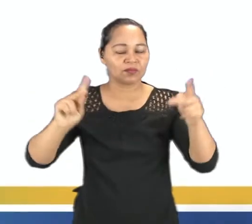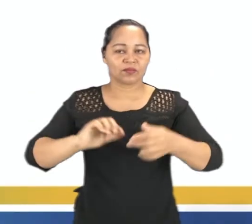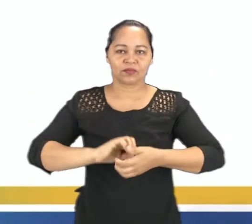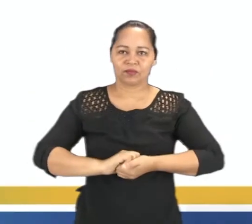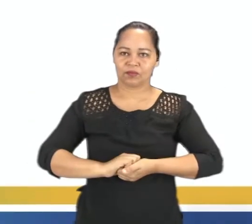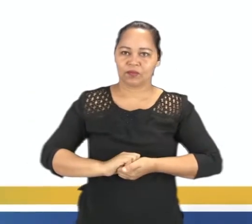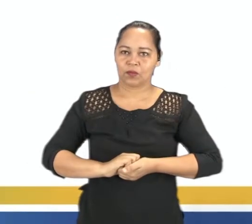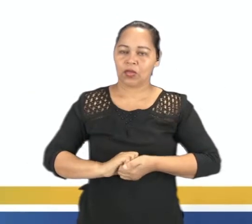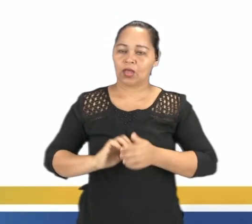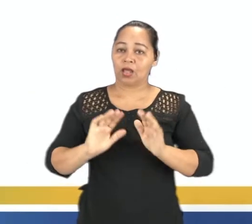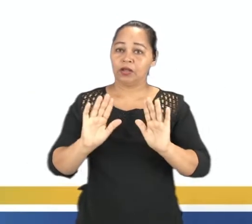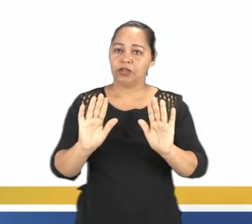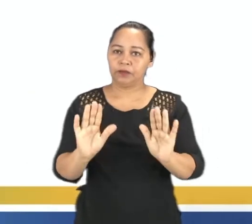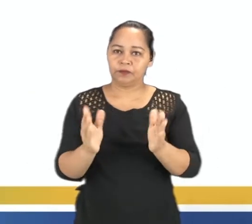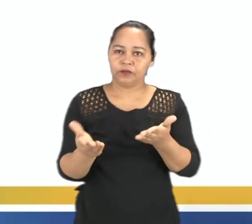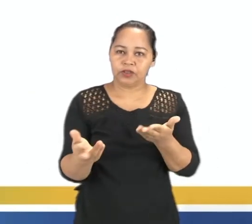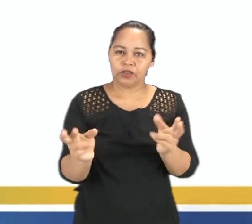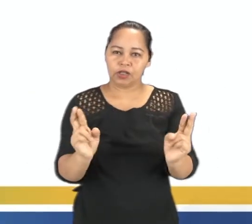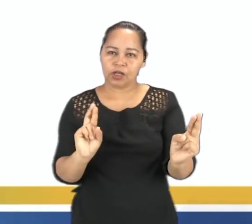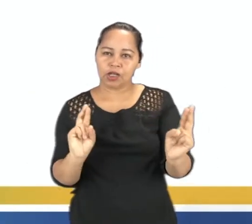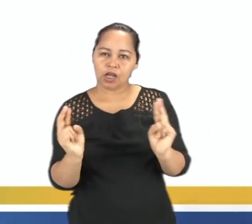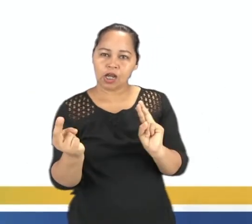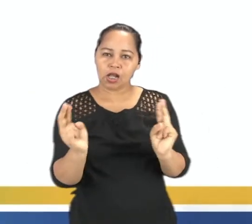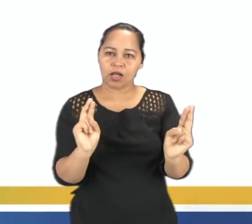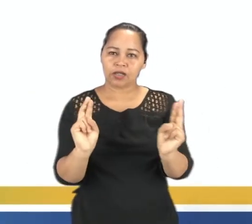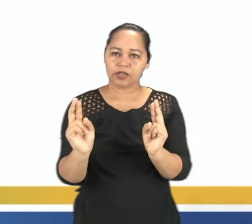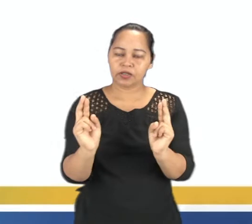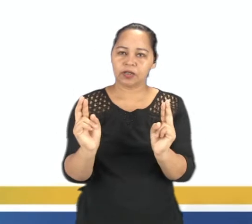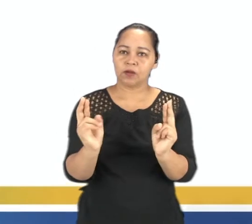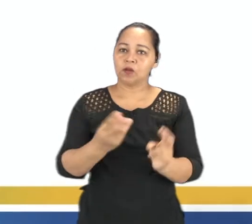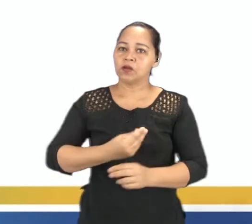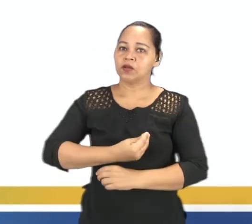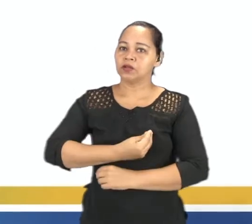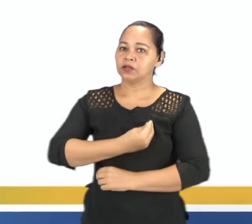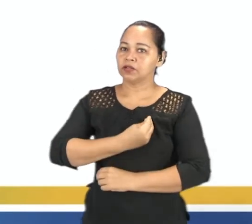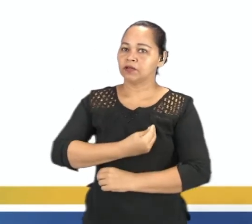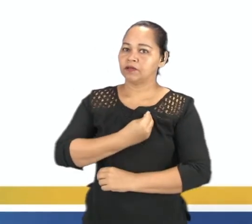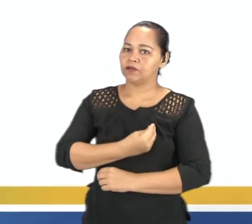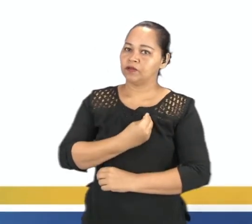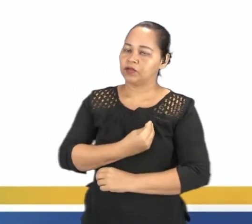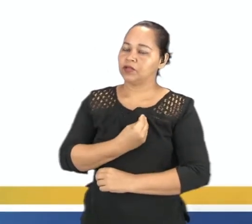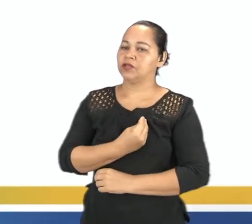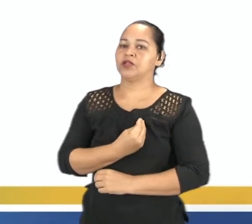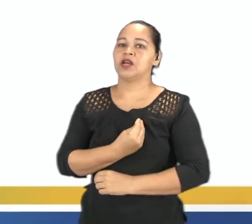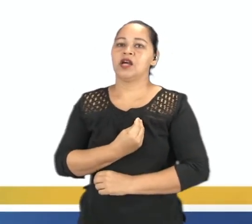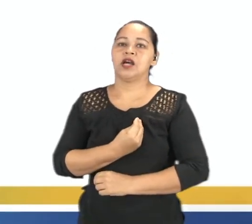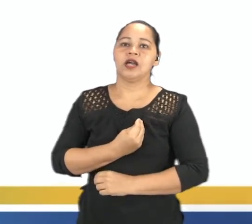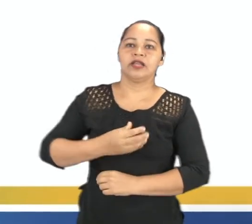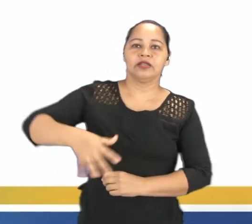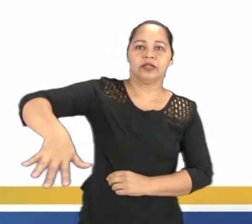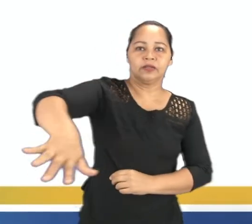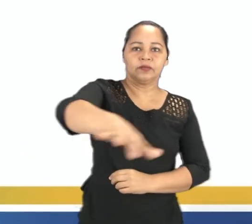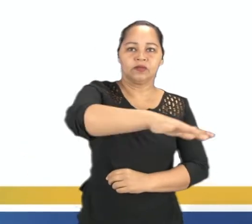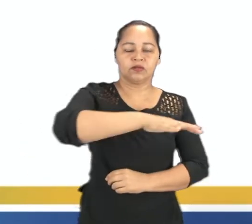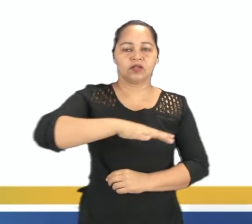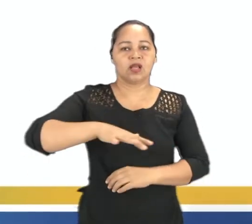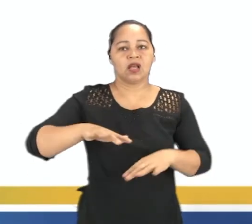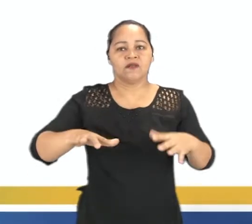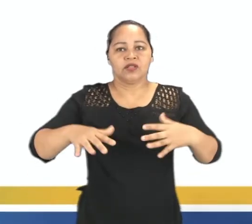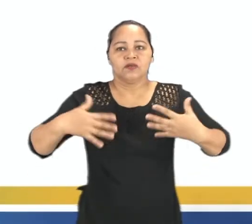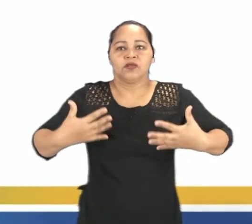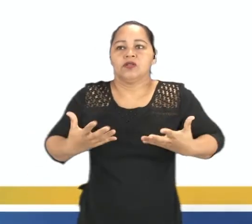No plano da relação com a dimensão transcendente da vida, registra-se uma grande fome de